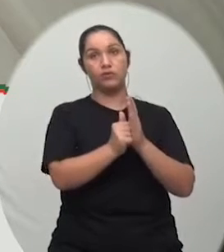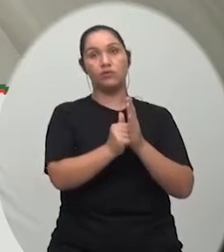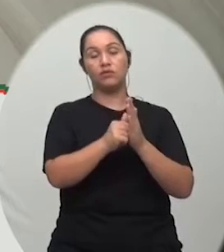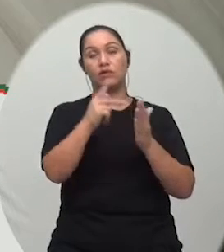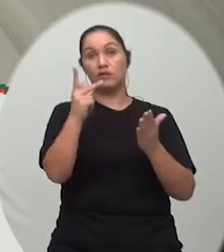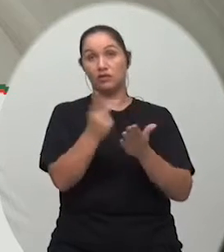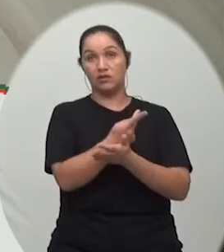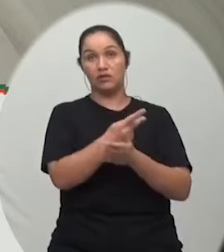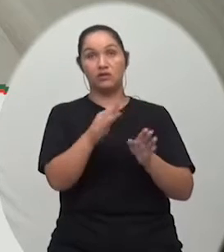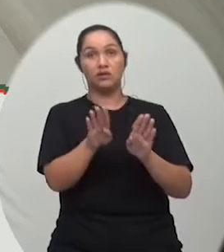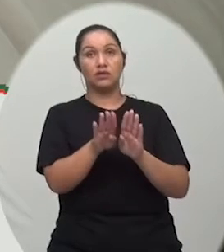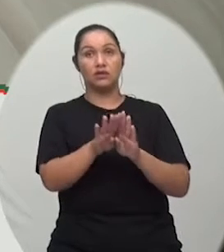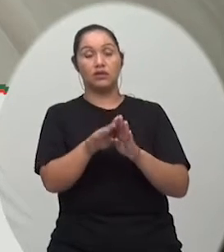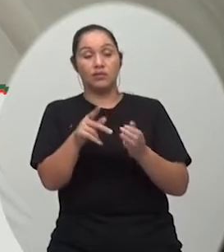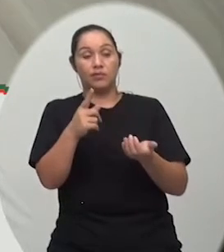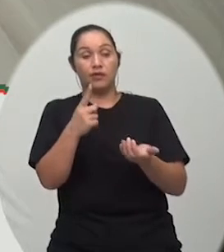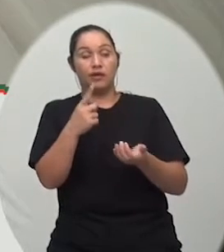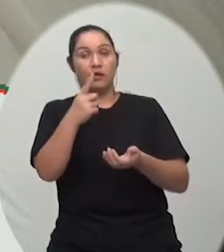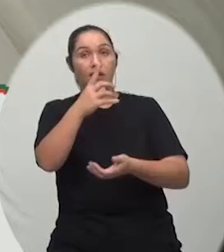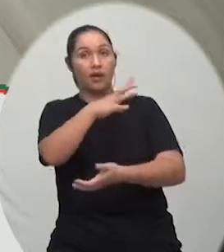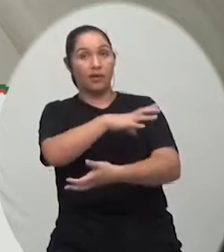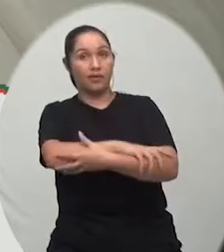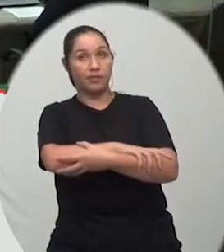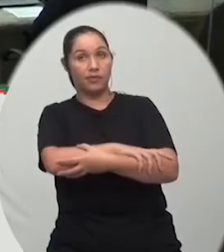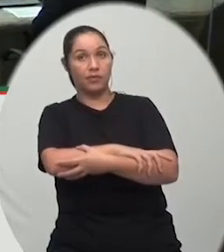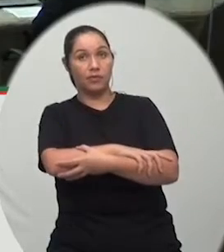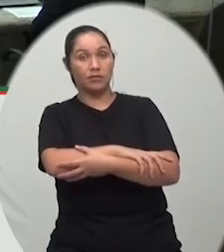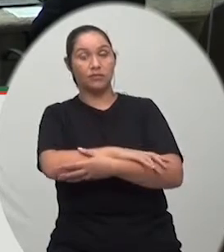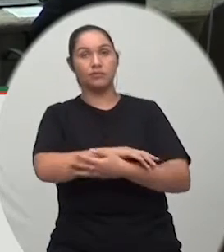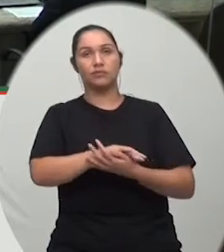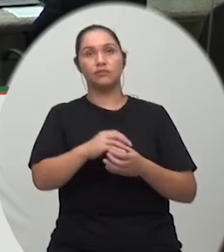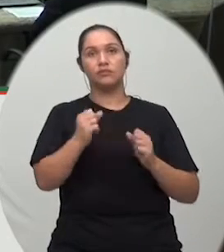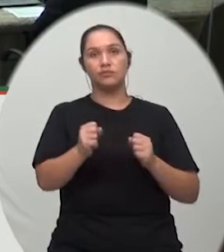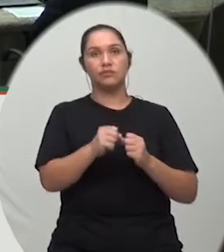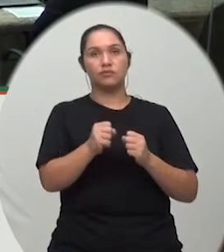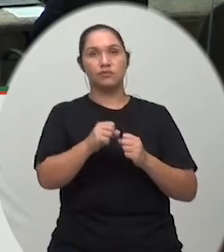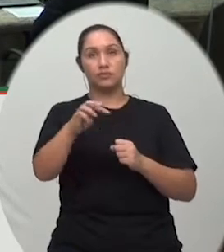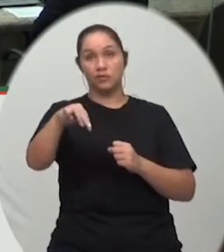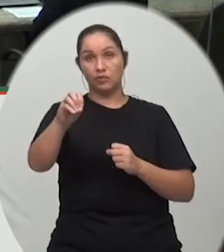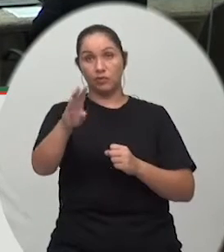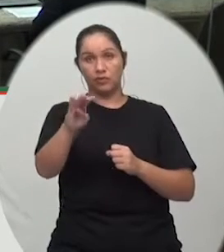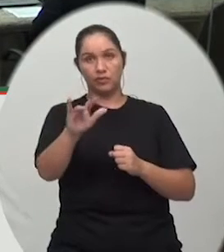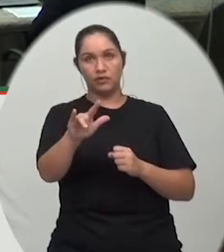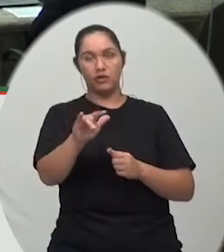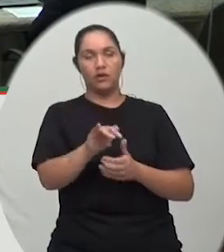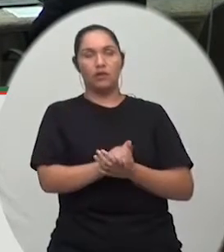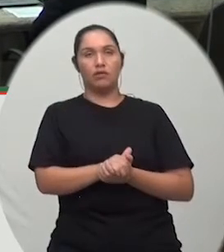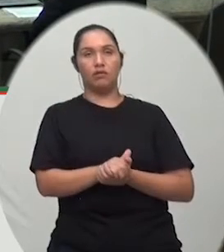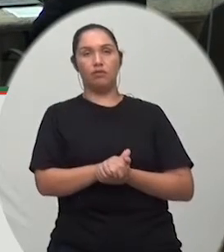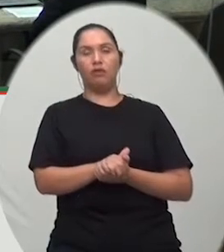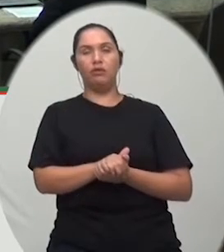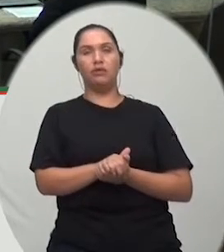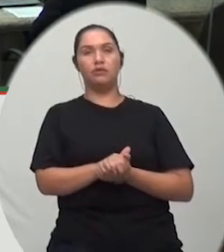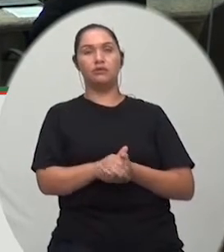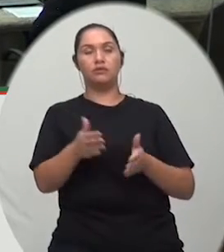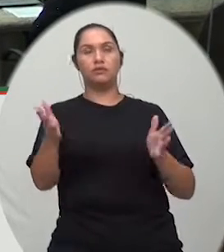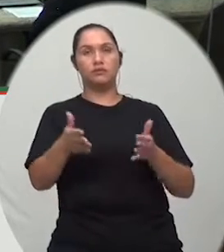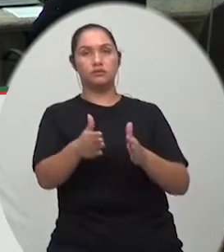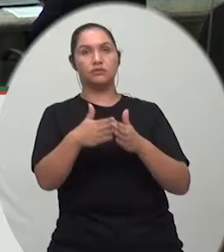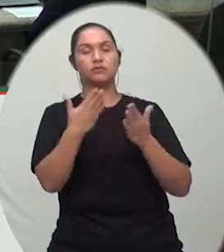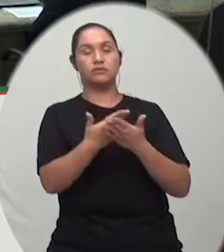Militar para compartilhamento do sistema móvel? O requerimento está em discussão. Com a palavra, o autor do